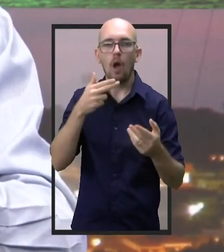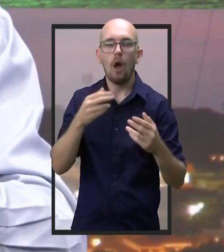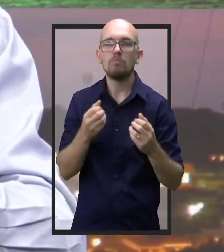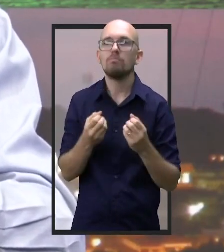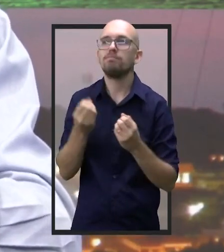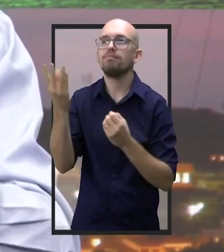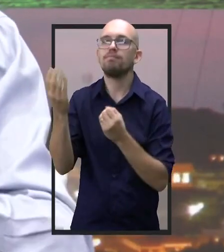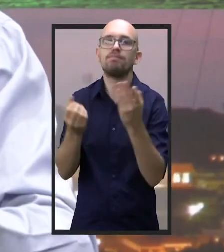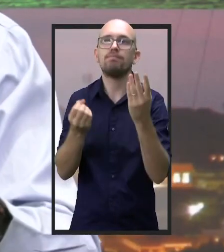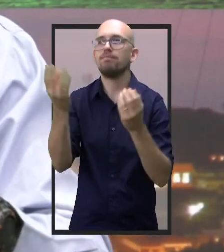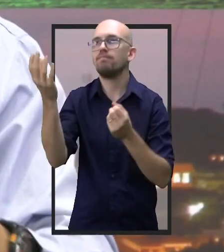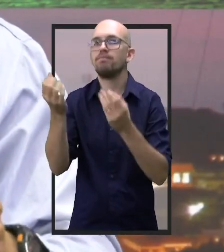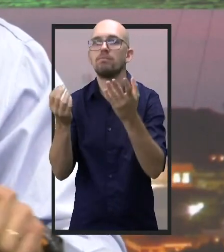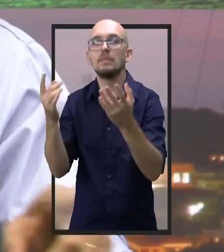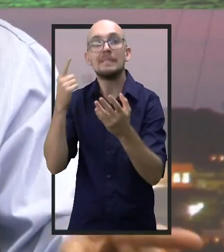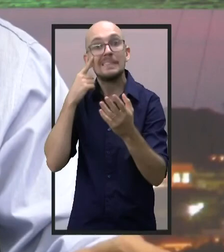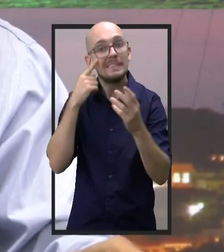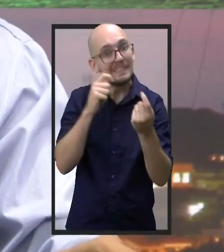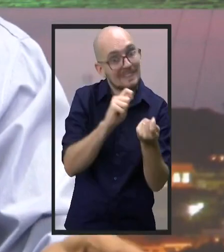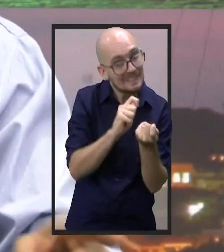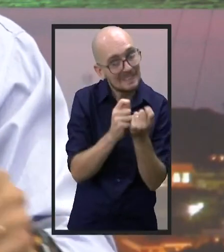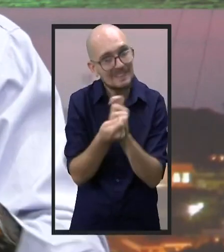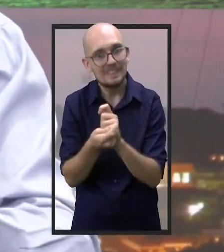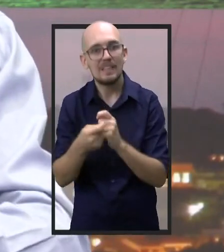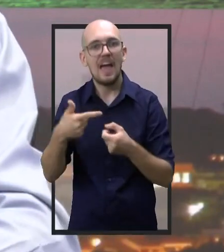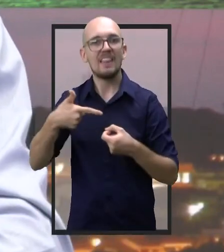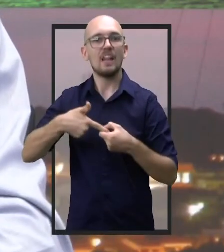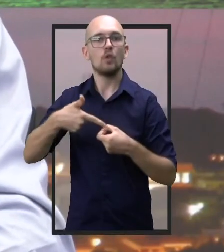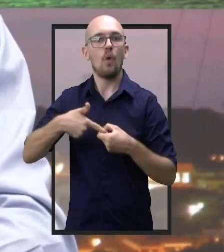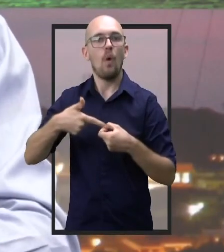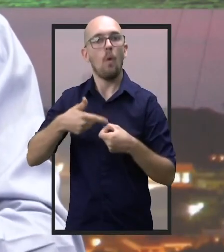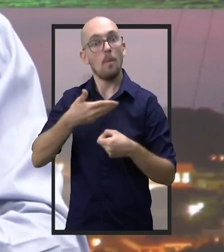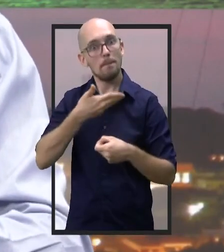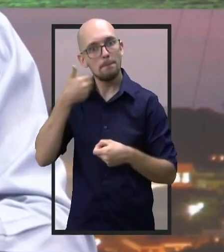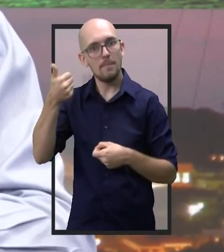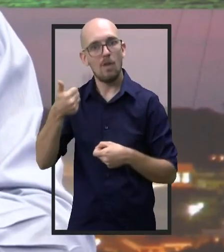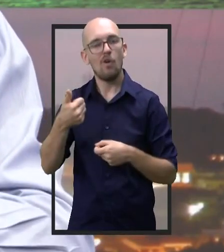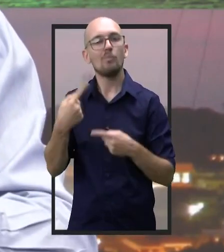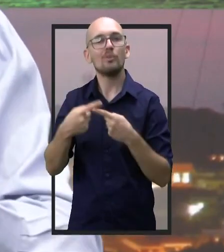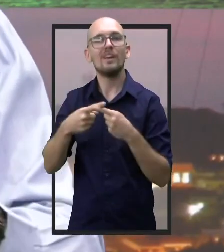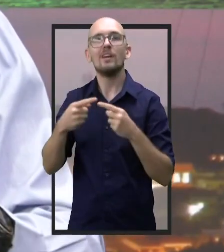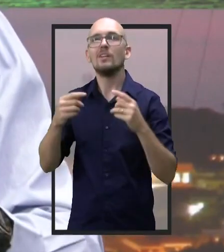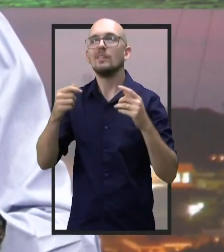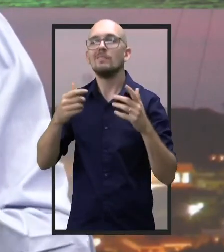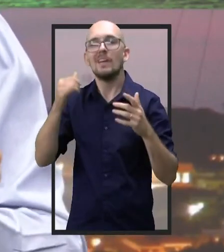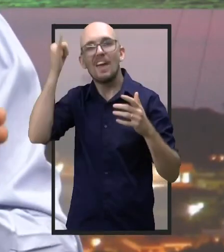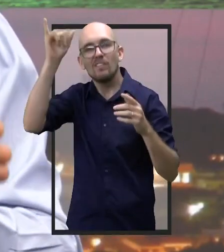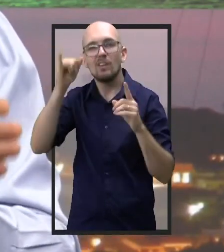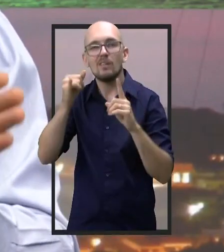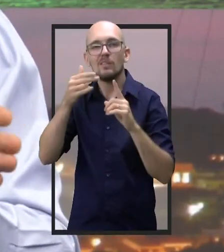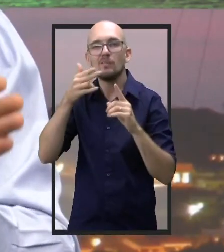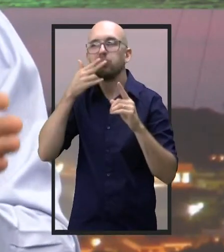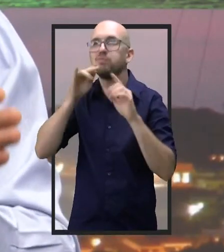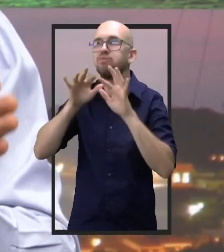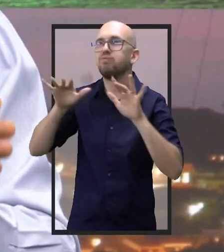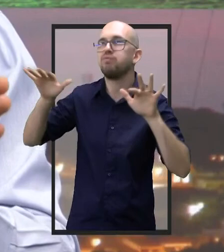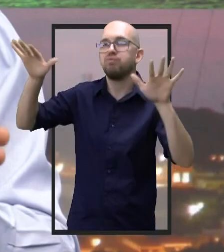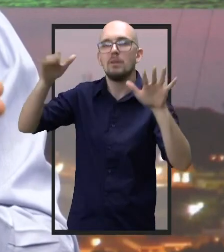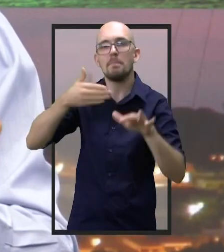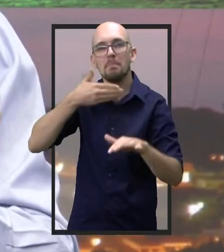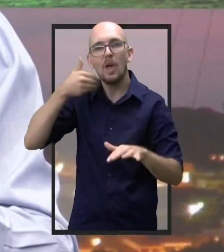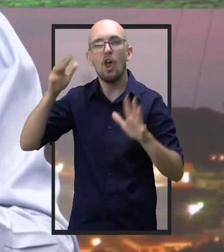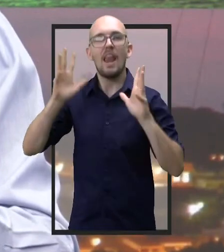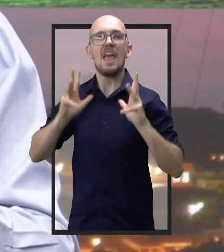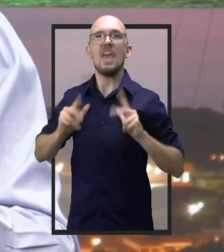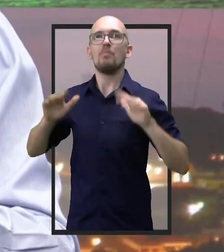de oferta no mercado, se ele jogasse o etanol no seu combustível, limpa seu clima, racionaliza e faz a